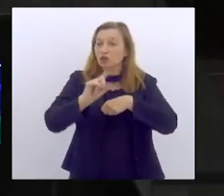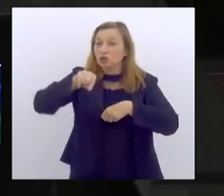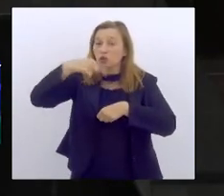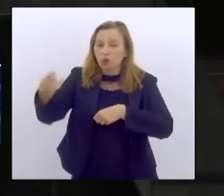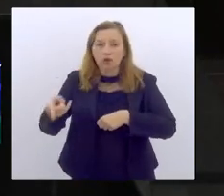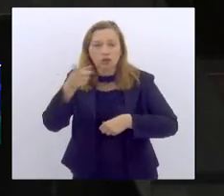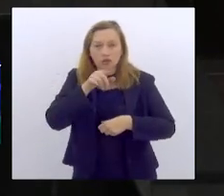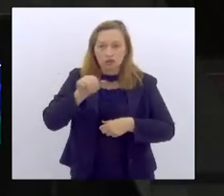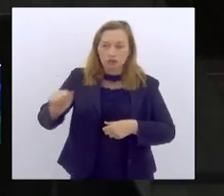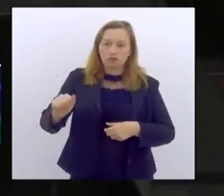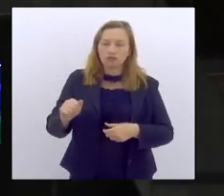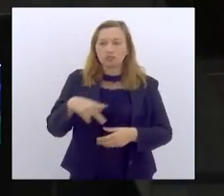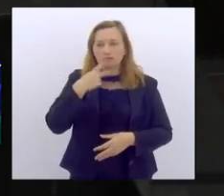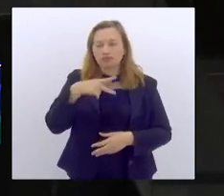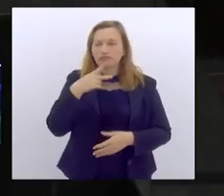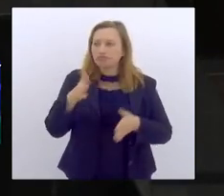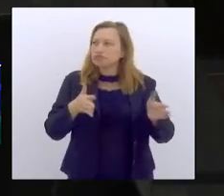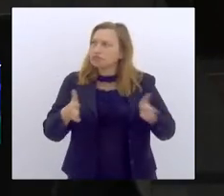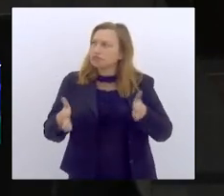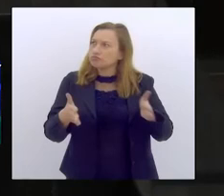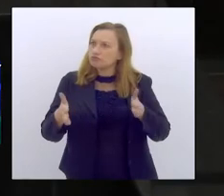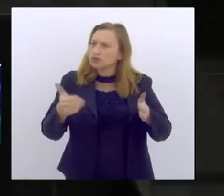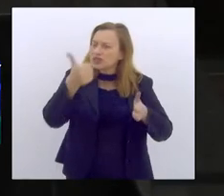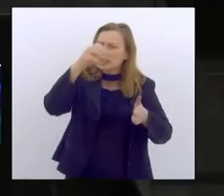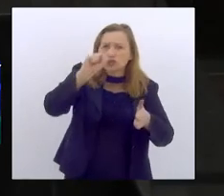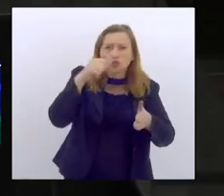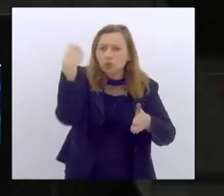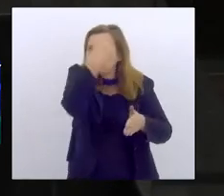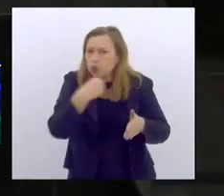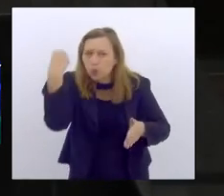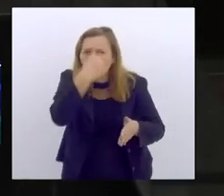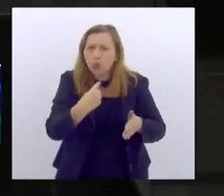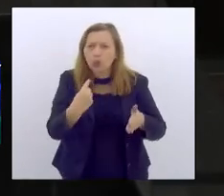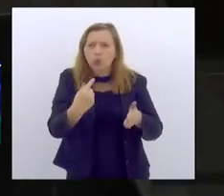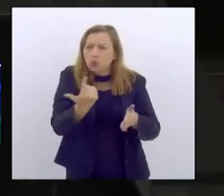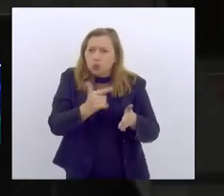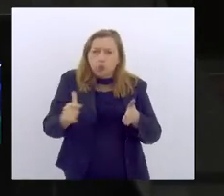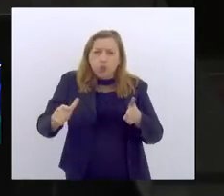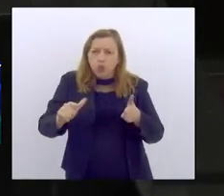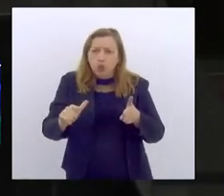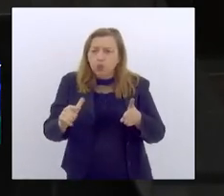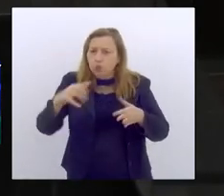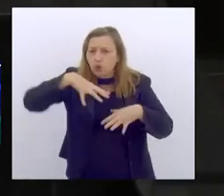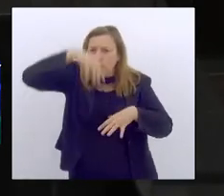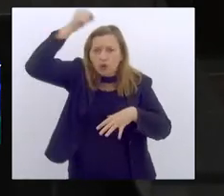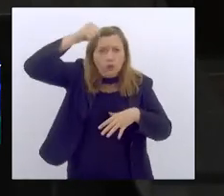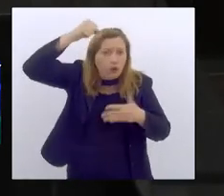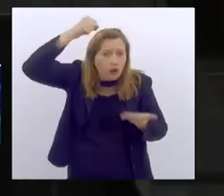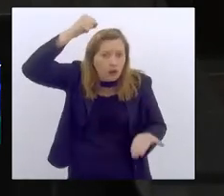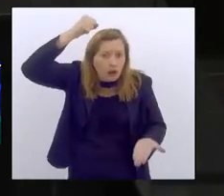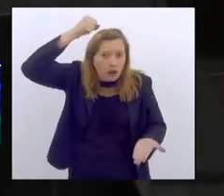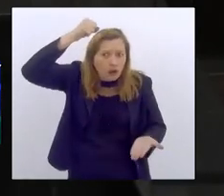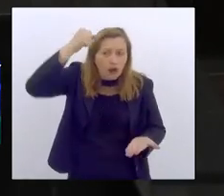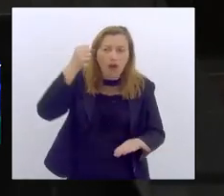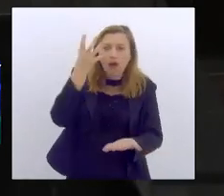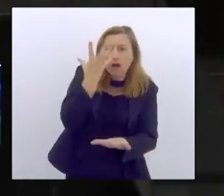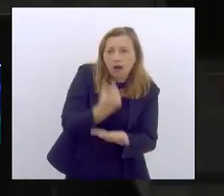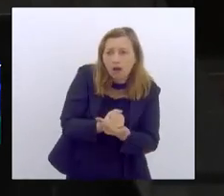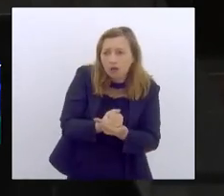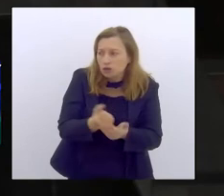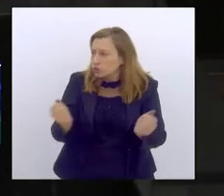dia seguinte nós estamos falando aí no intervalo de tempo de 18 horas sem energia elétrica foi feito um registro